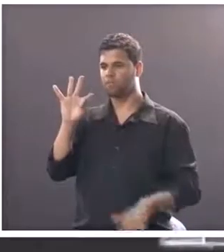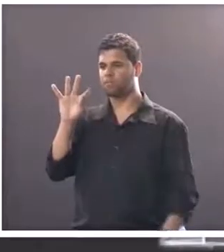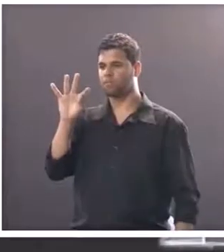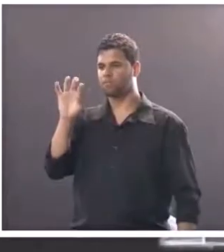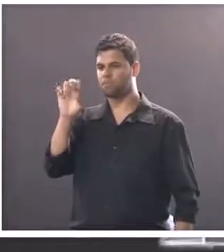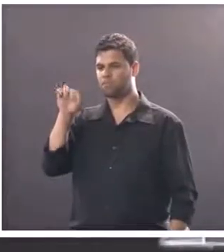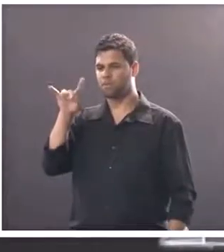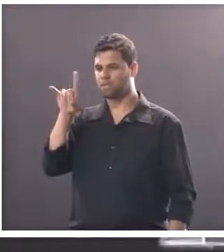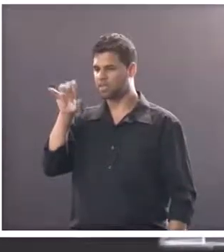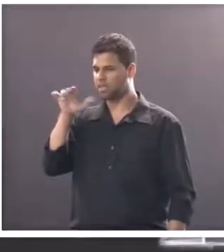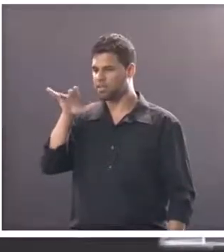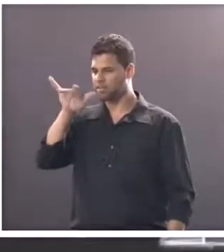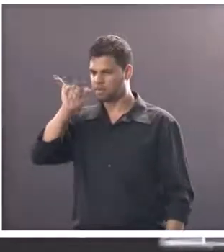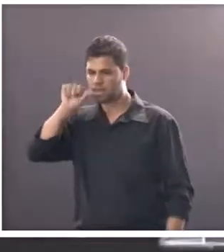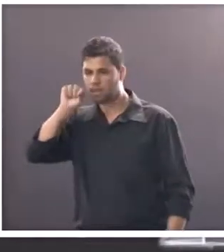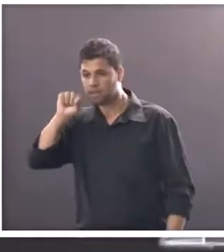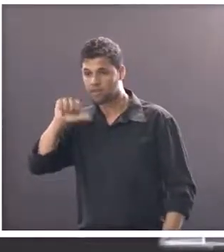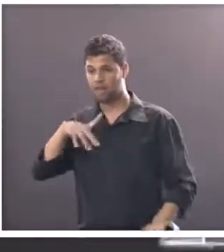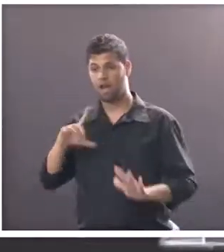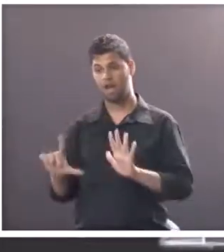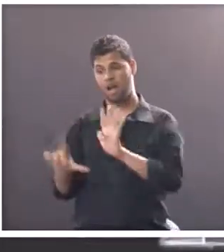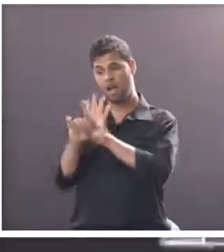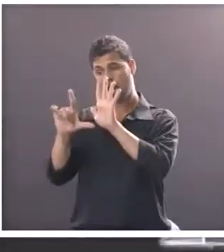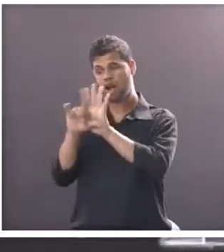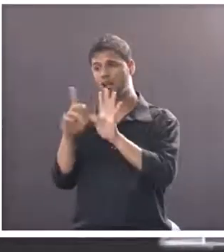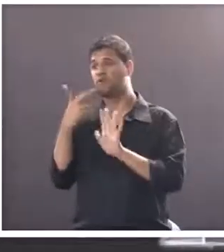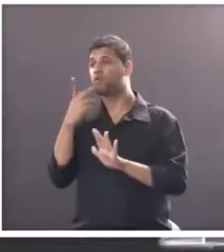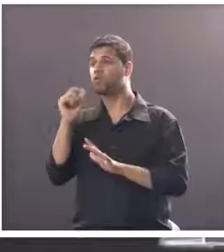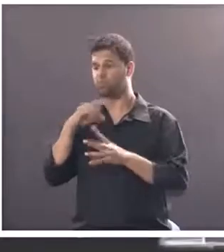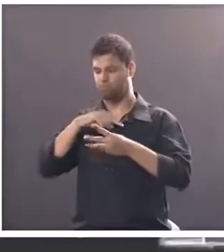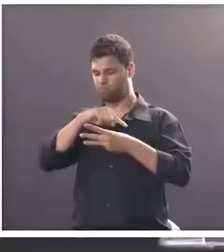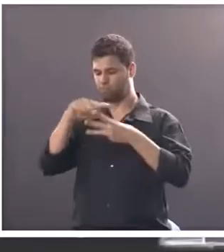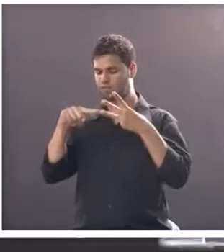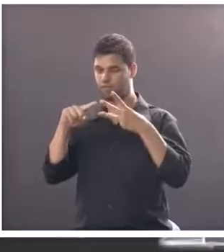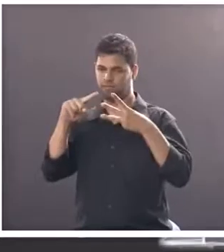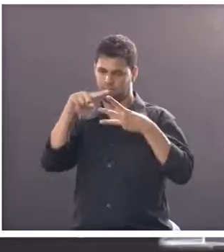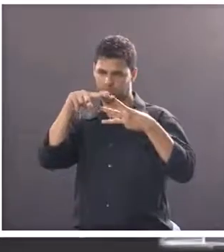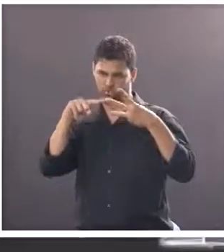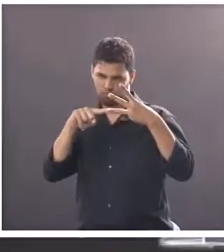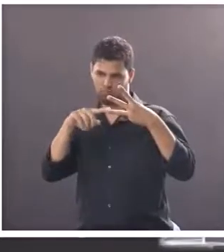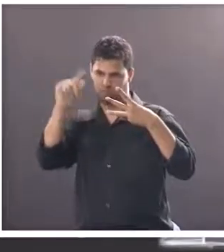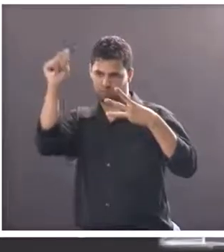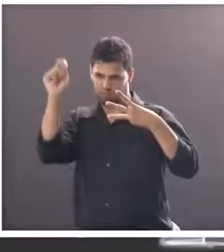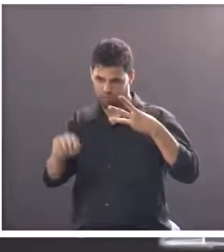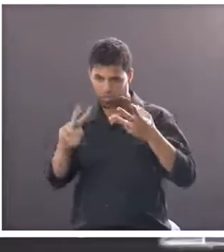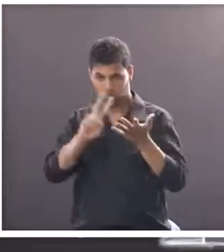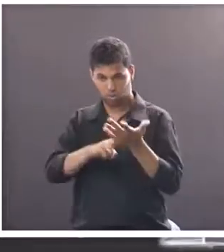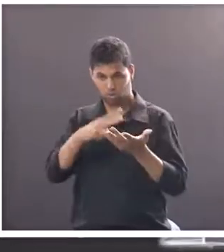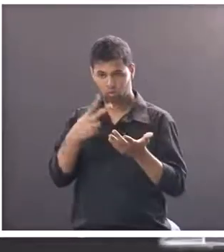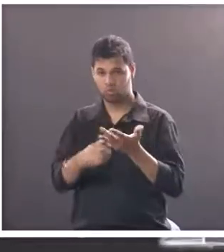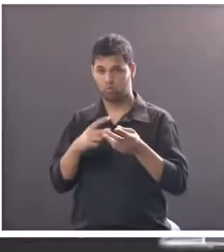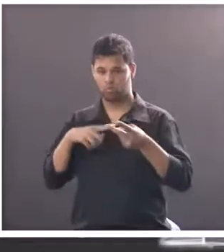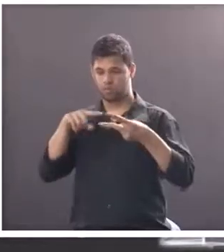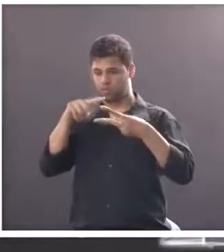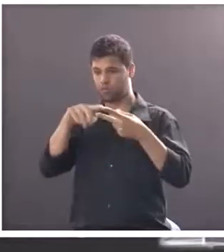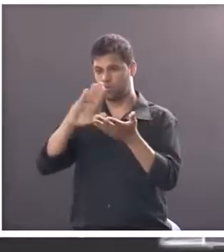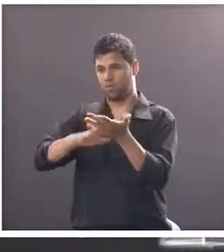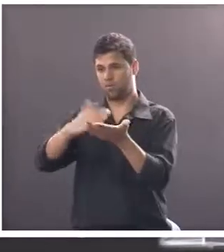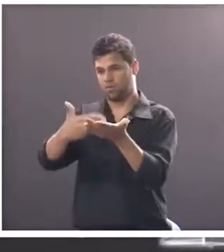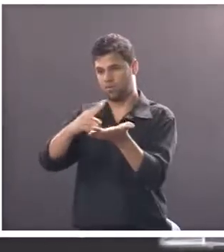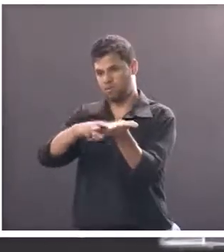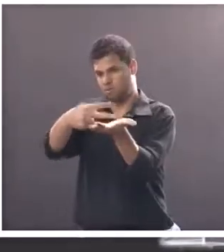A legislação, ela só fala de 3 possibilidades, né, do tradutor, que é o